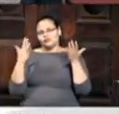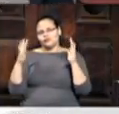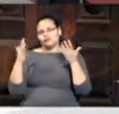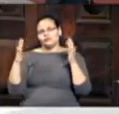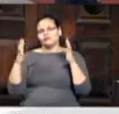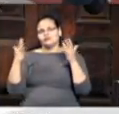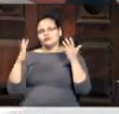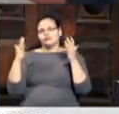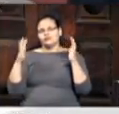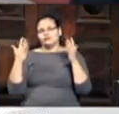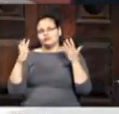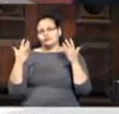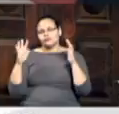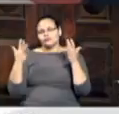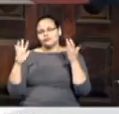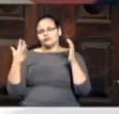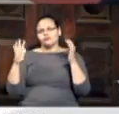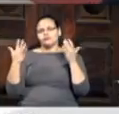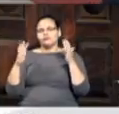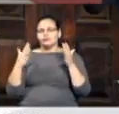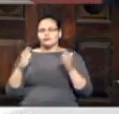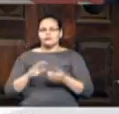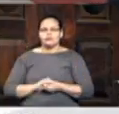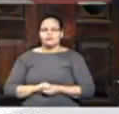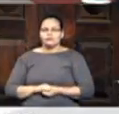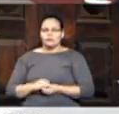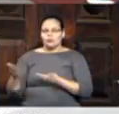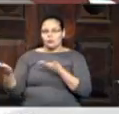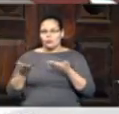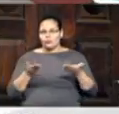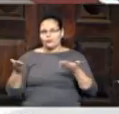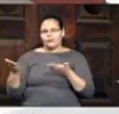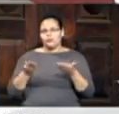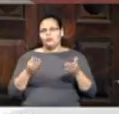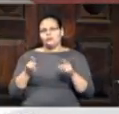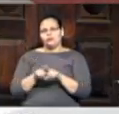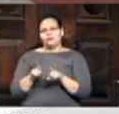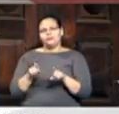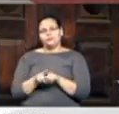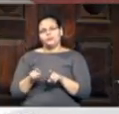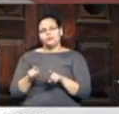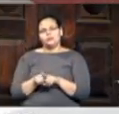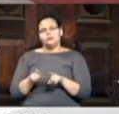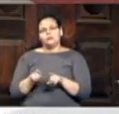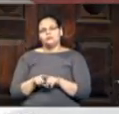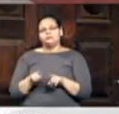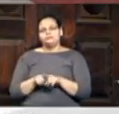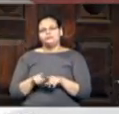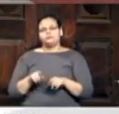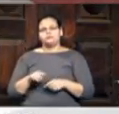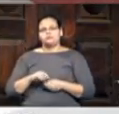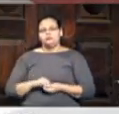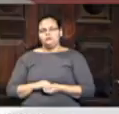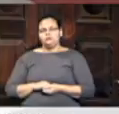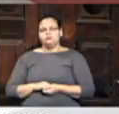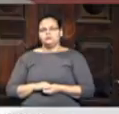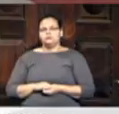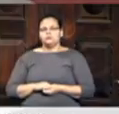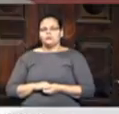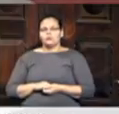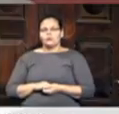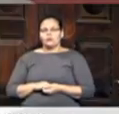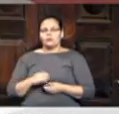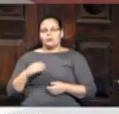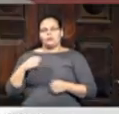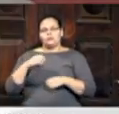Agradeço a querida Tereza Cristina. Convido também para fazer uso